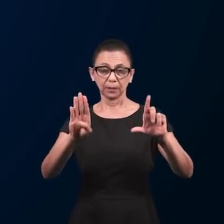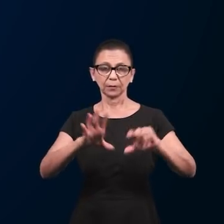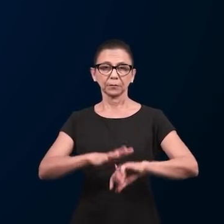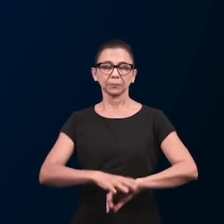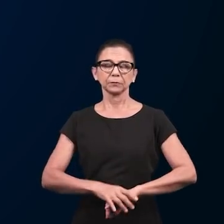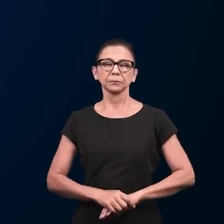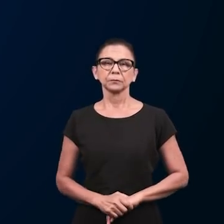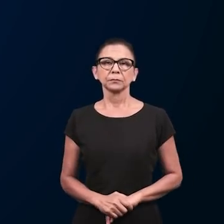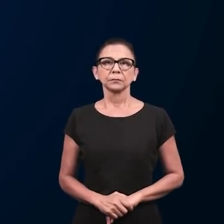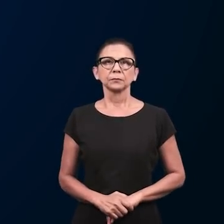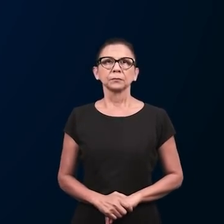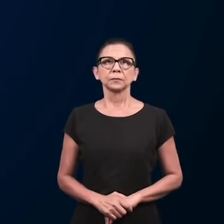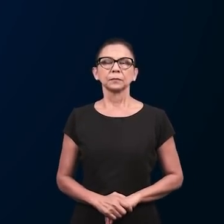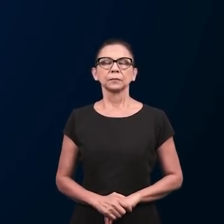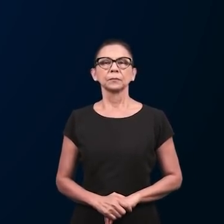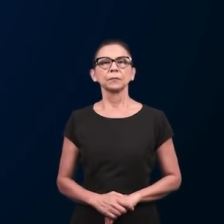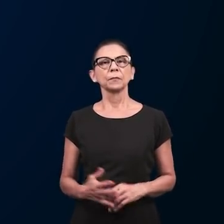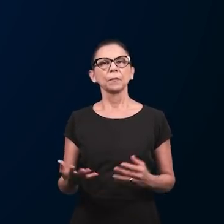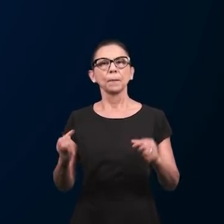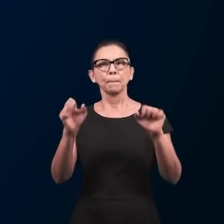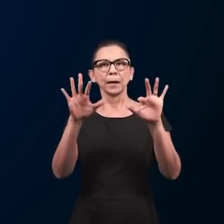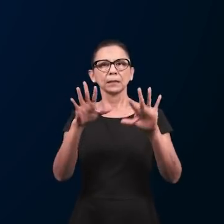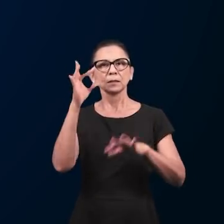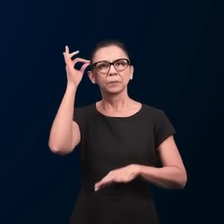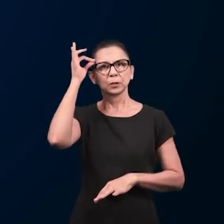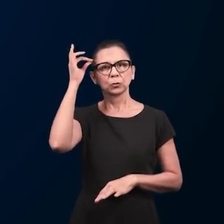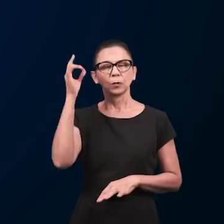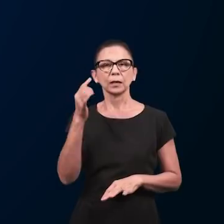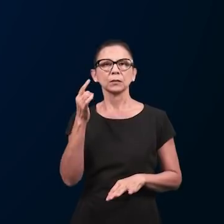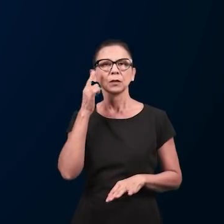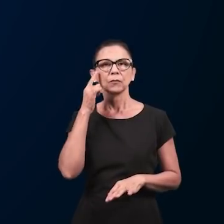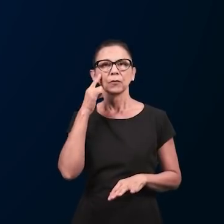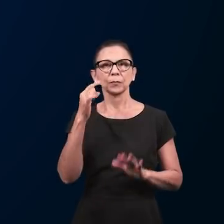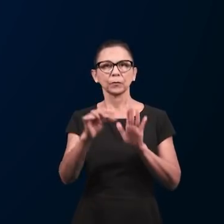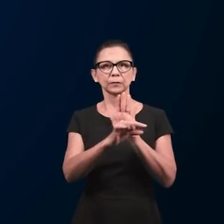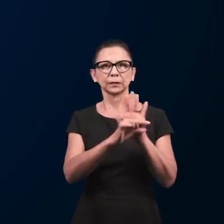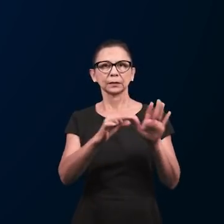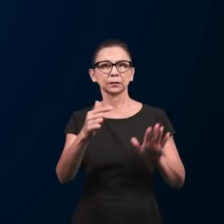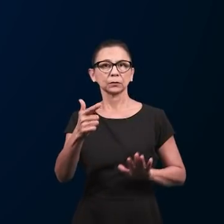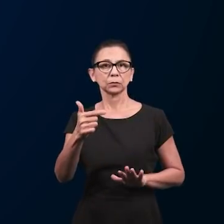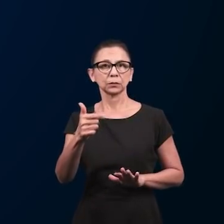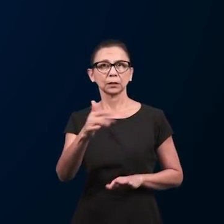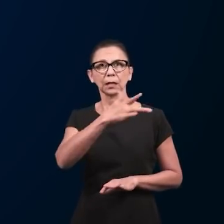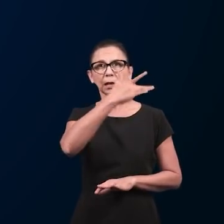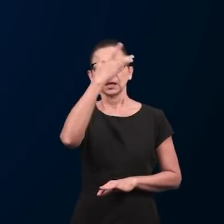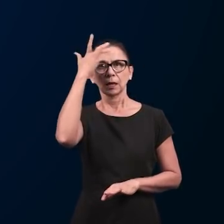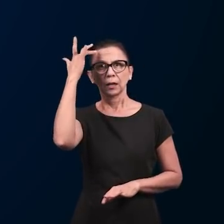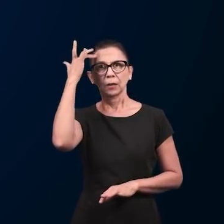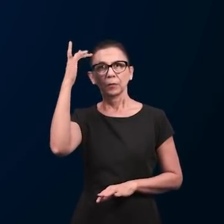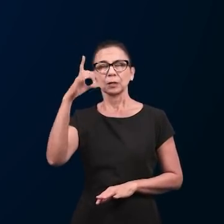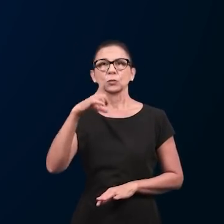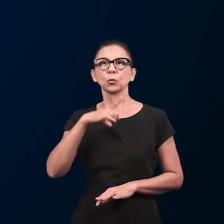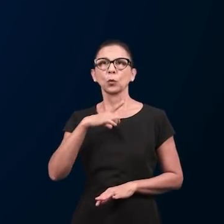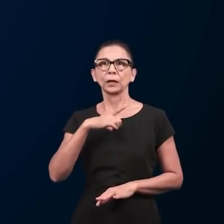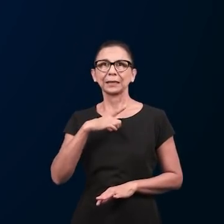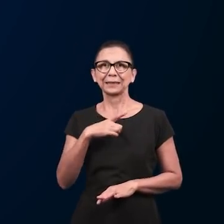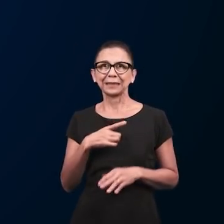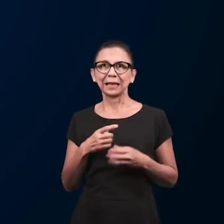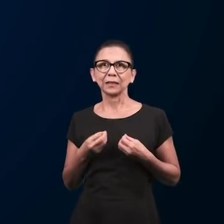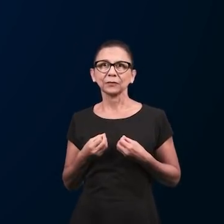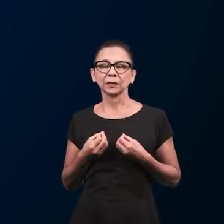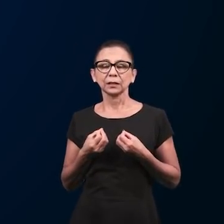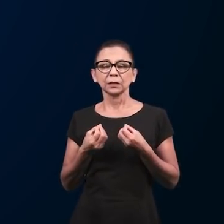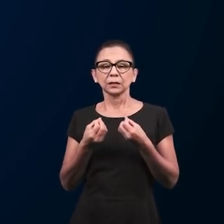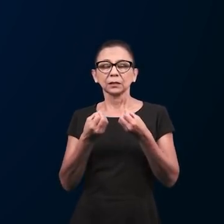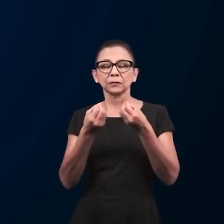B, nós vemos as bênçãos espirituais no versículo 12, que fala: aquele que tem se dará e terá